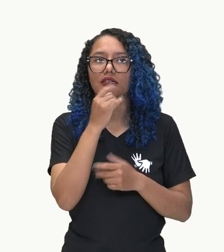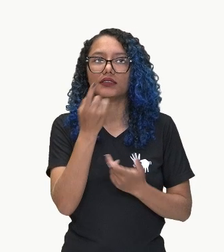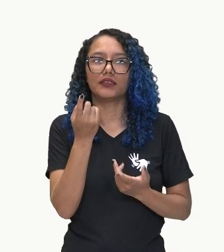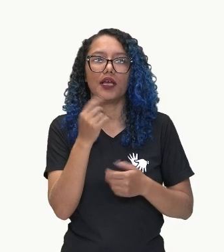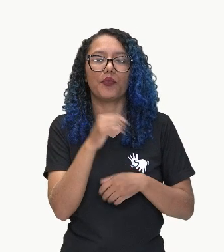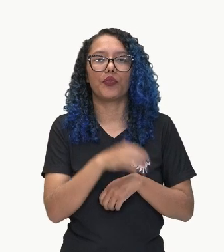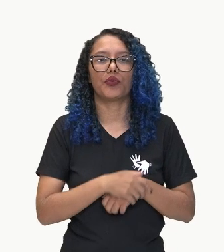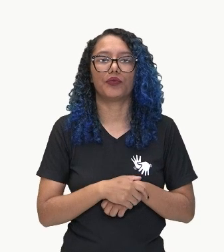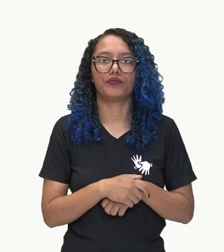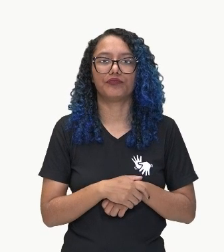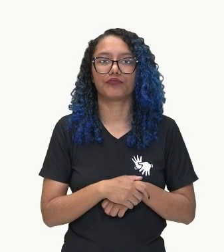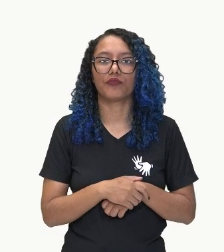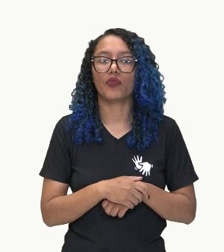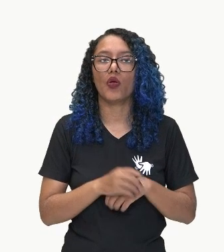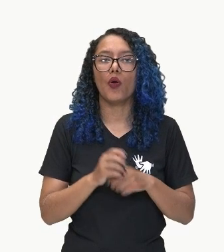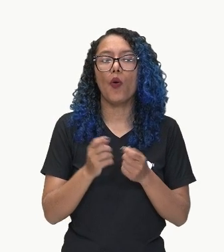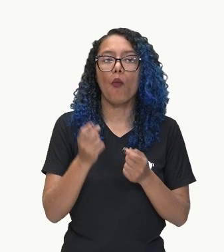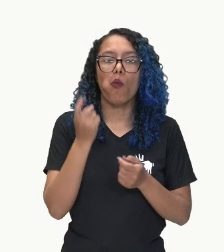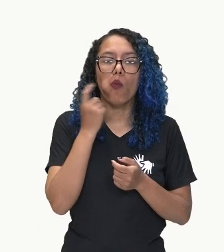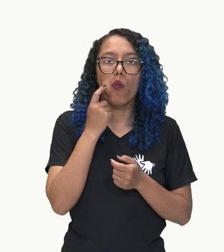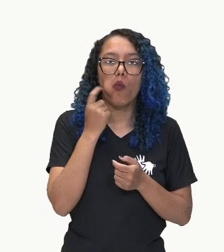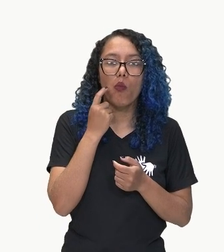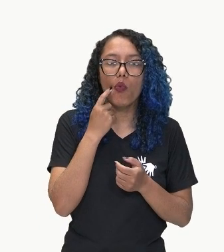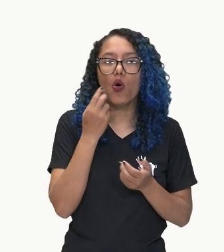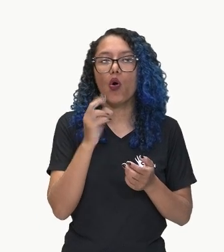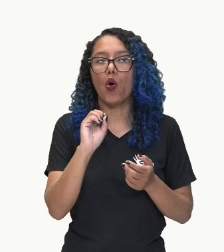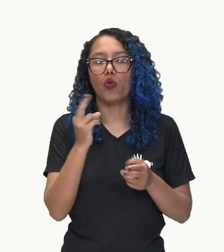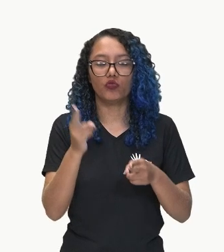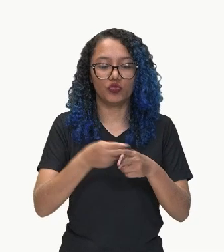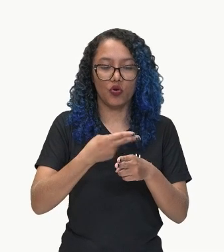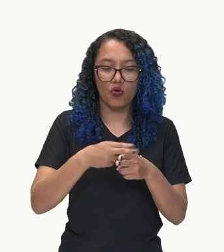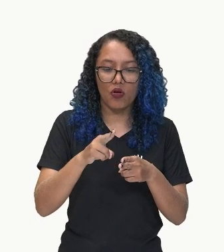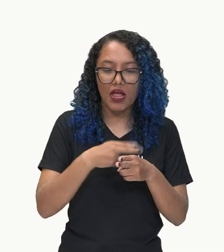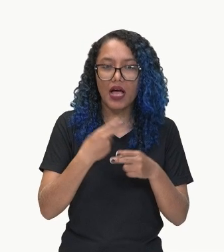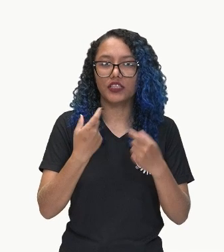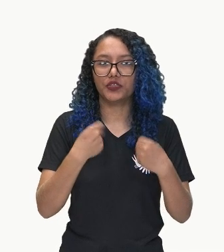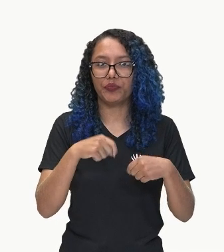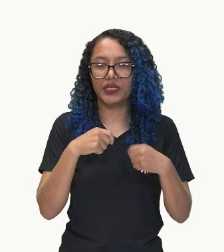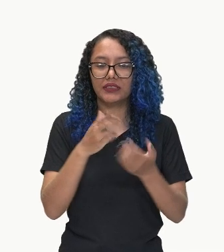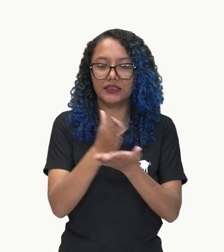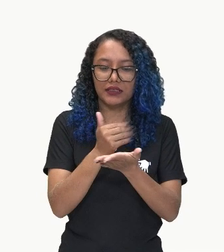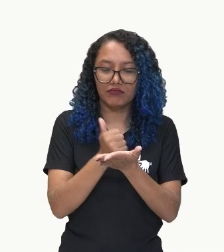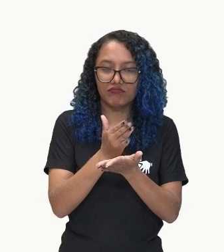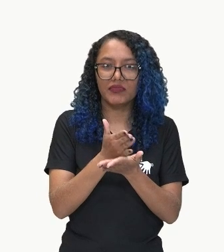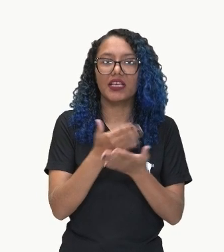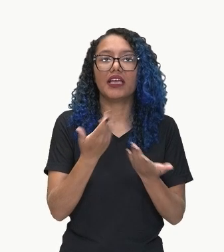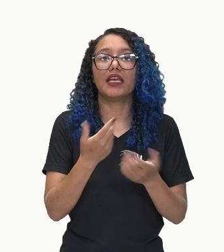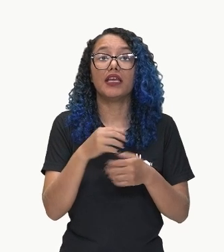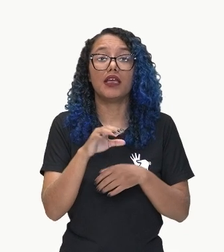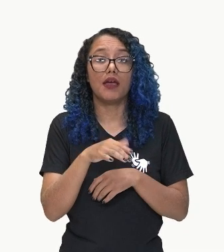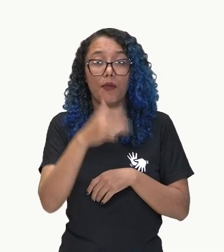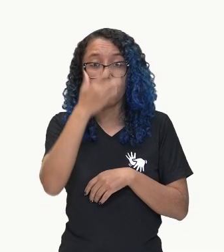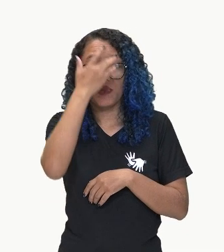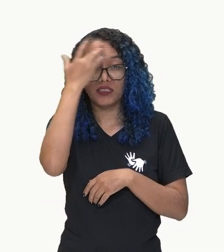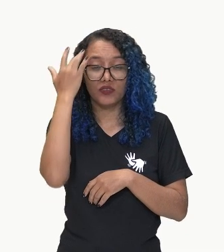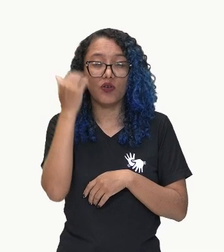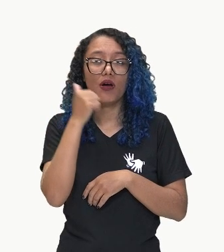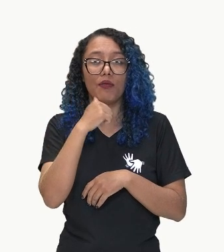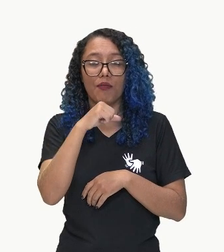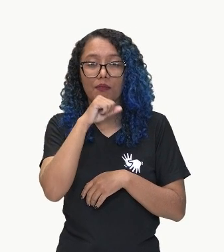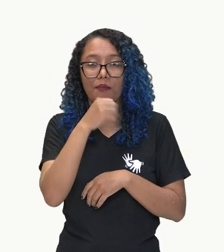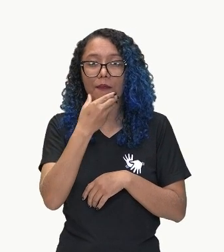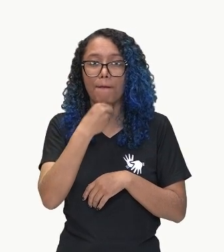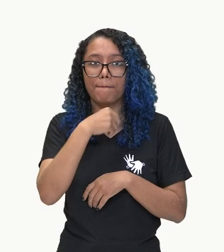da gente ter que dividir o bombom com alguém, uma barra de chocolate, e um adulto, a nossa mãe, o nosso pai, avô e por aí vai dizer assim, não, tem